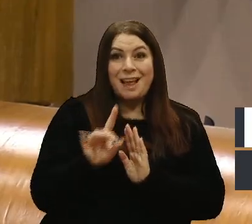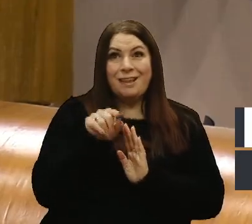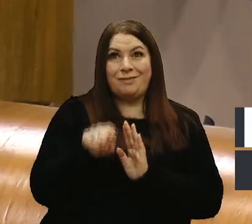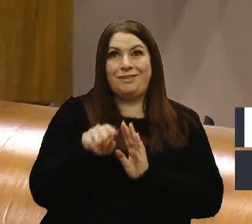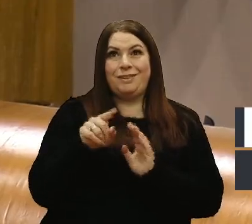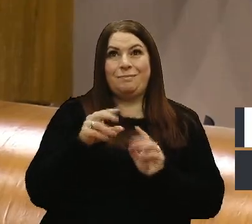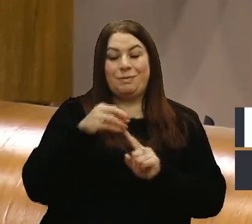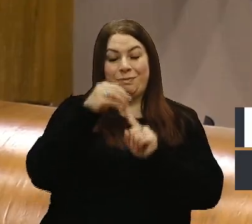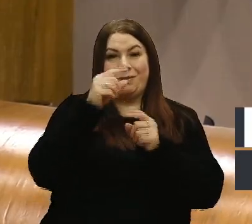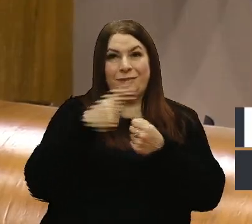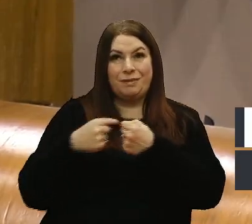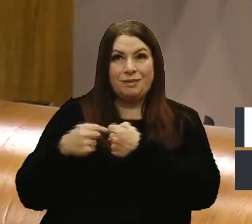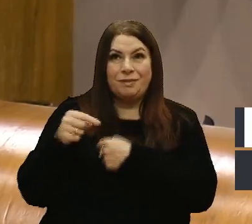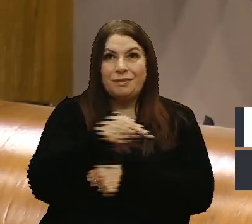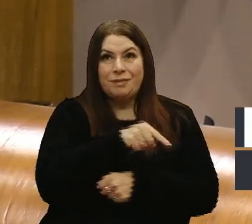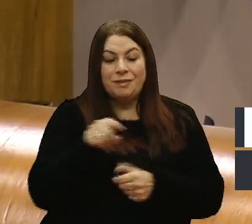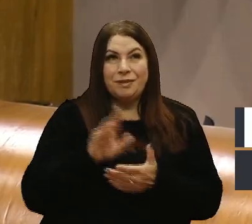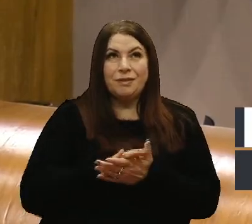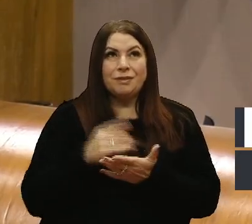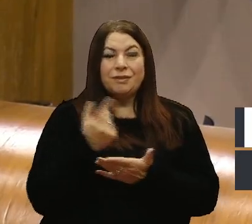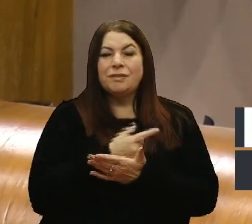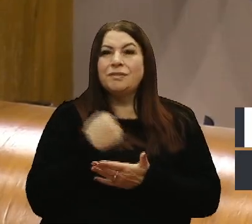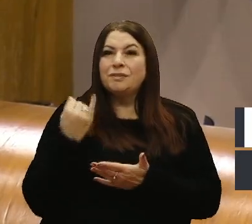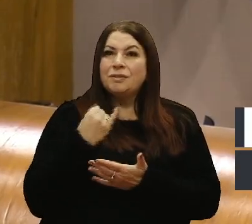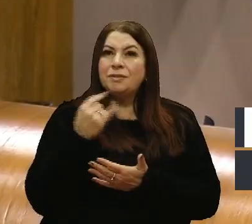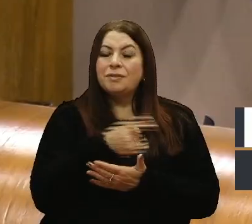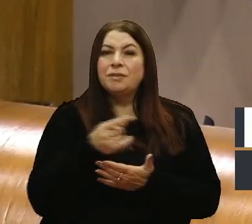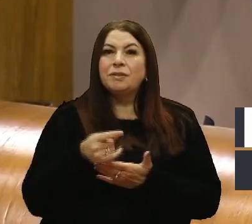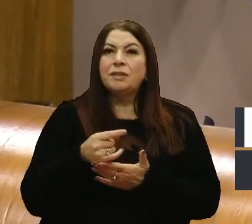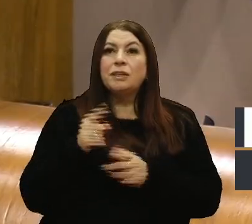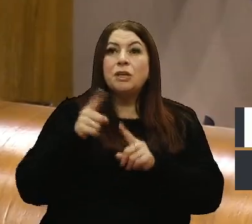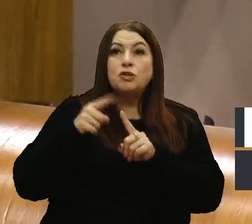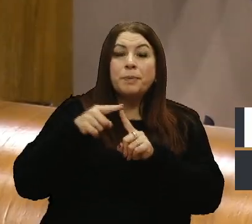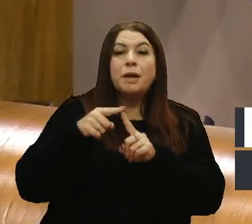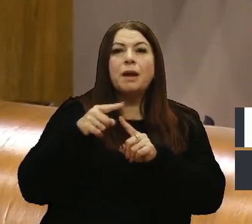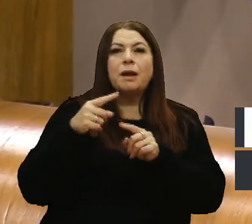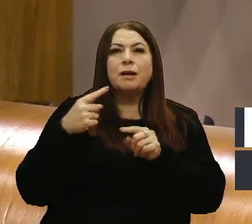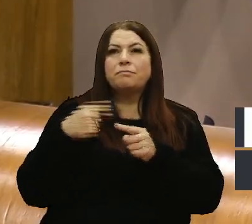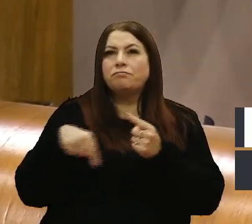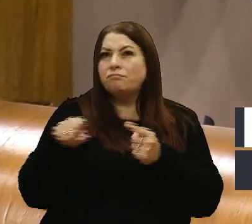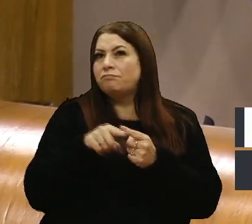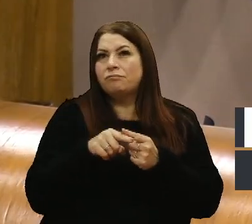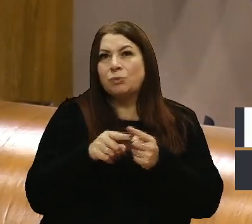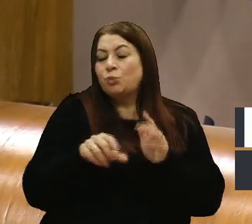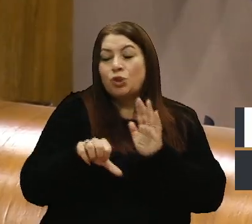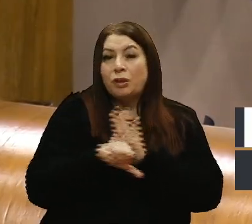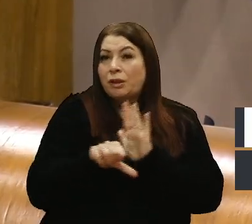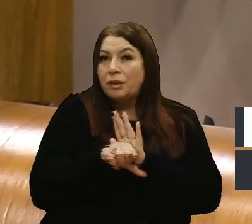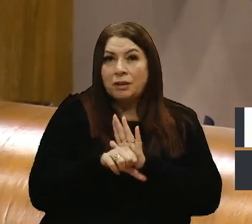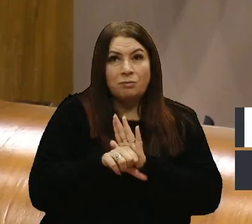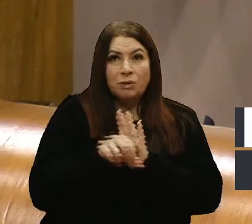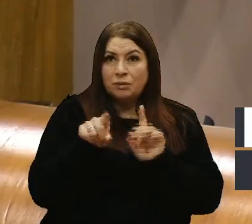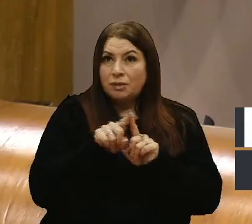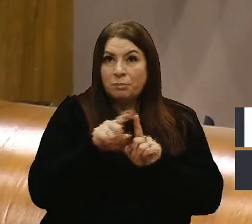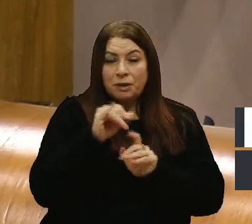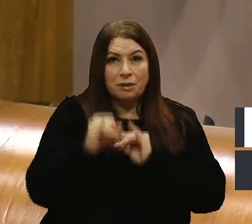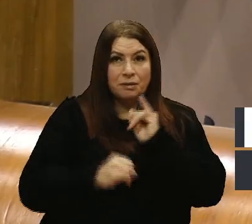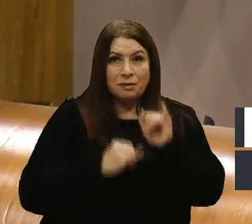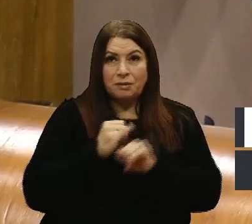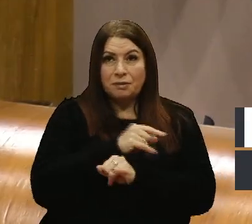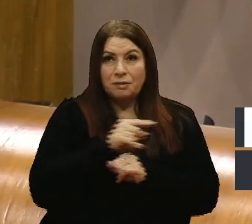na nossa cidade, né? E eu acho muito importante tipificar esse tipo de crime, inclusive na